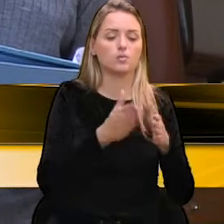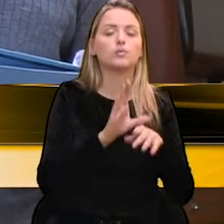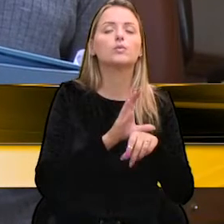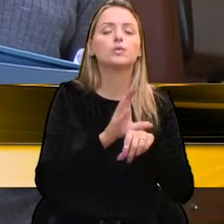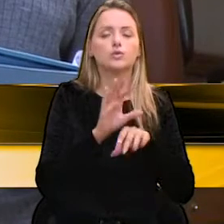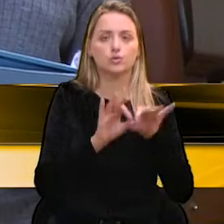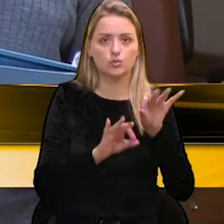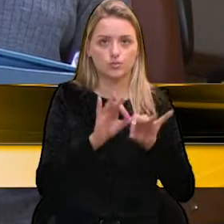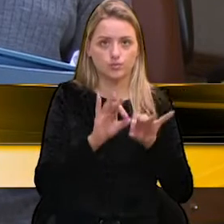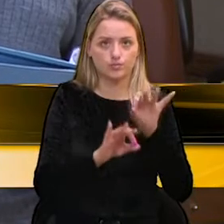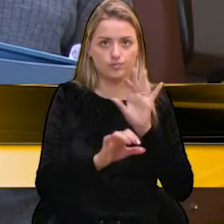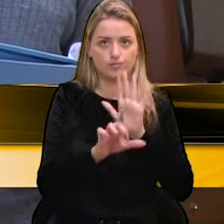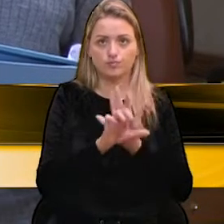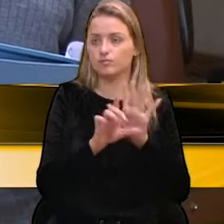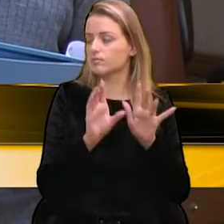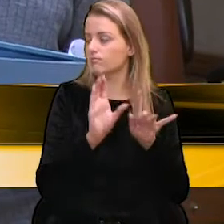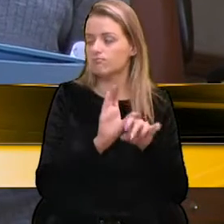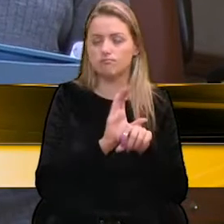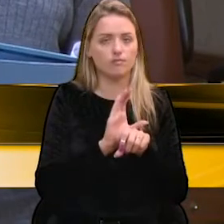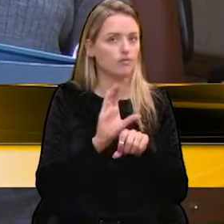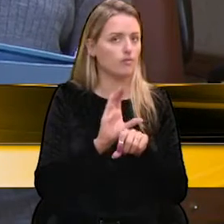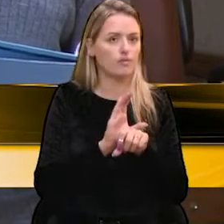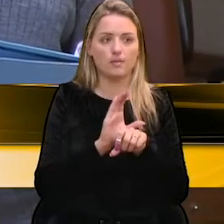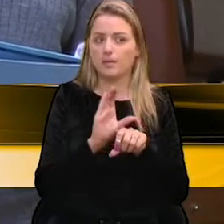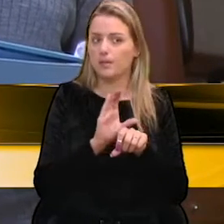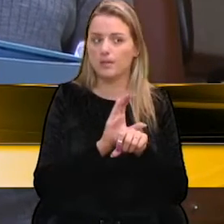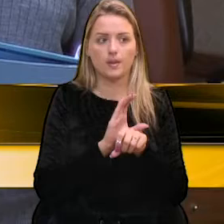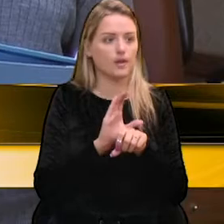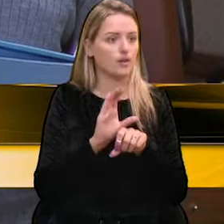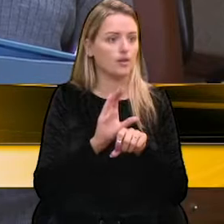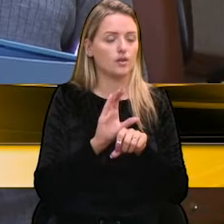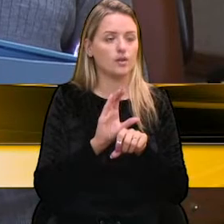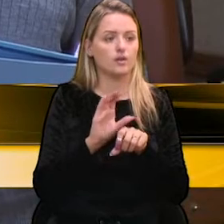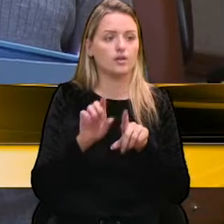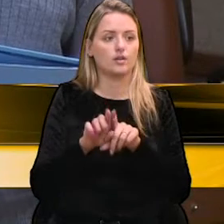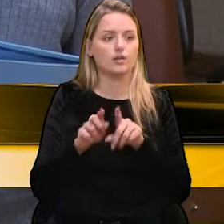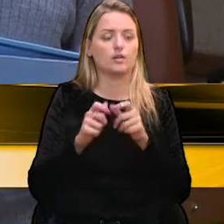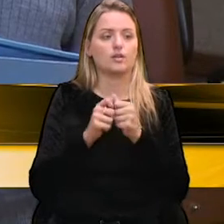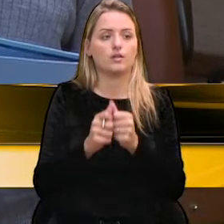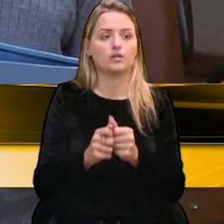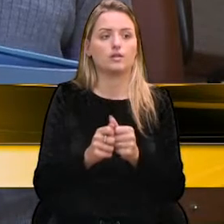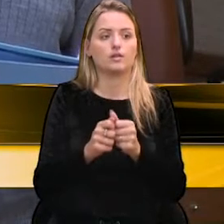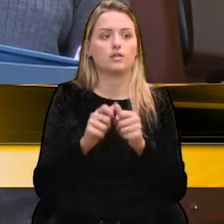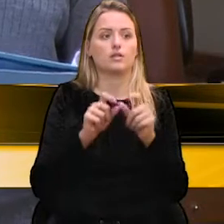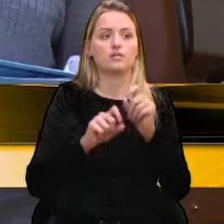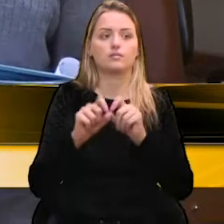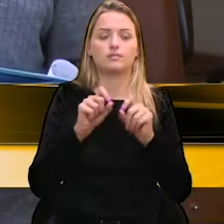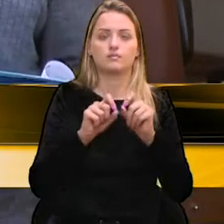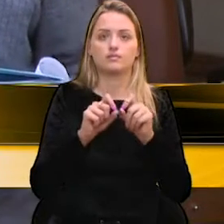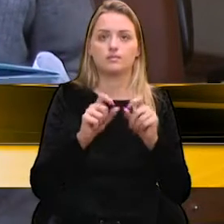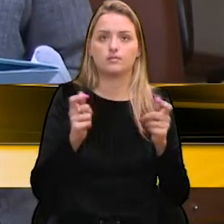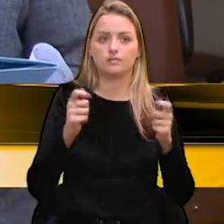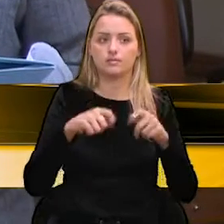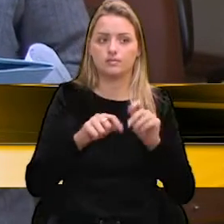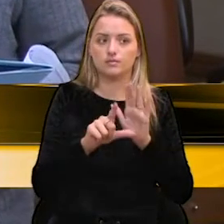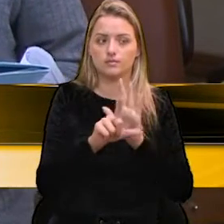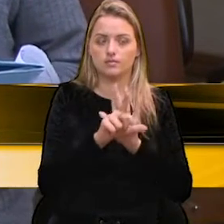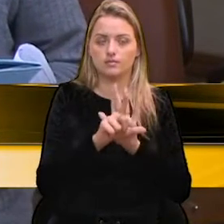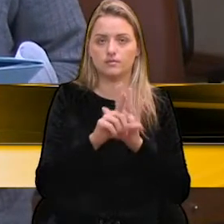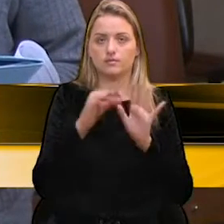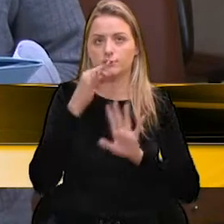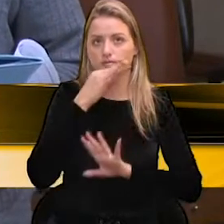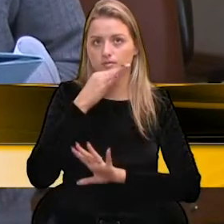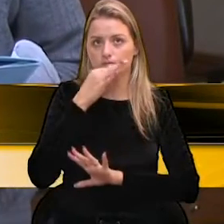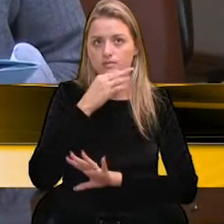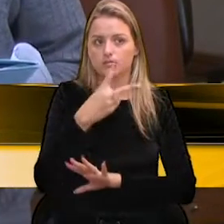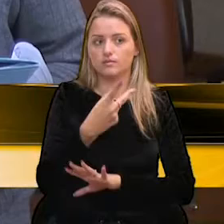Constituição e Justiça a inconstitucionalidade do presente projeto de lei por absoluta incompetência legislativa. Caxias do